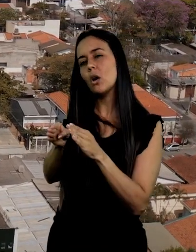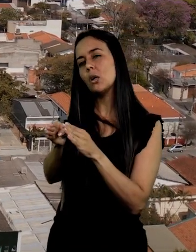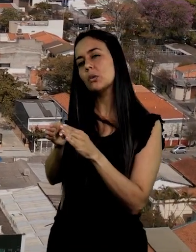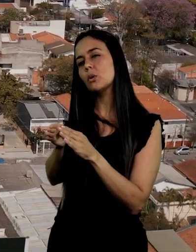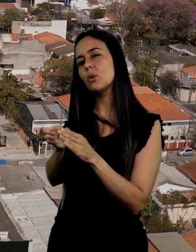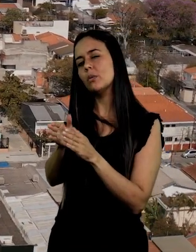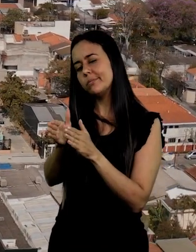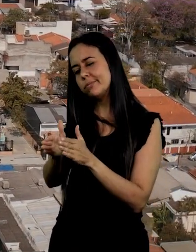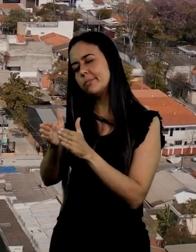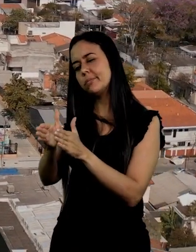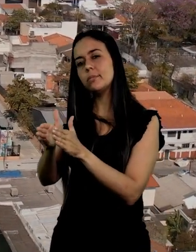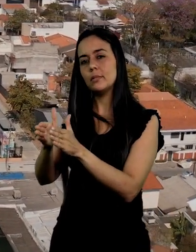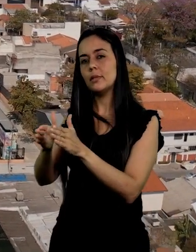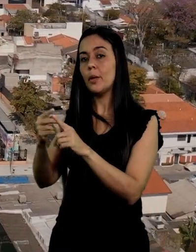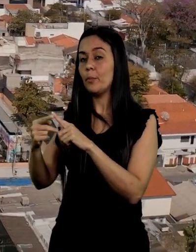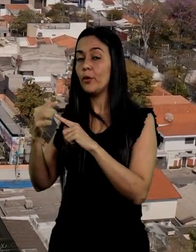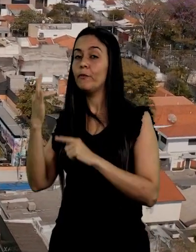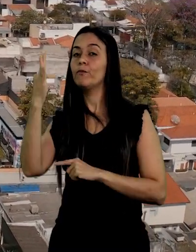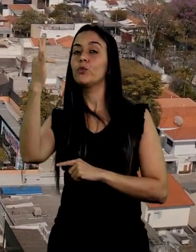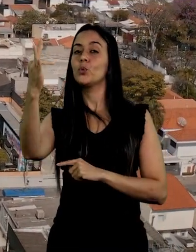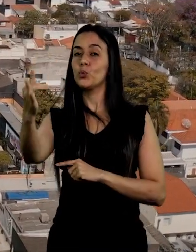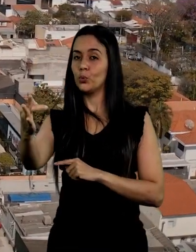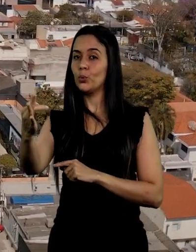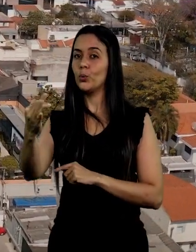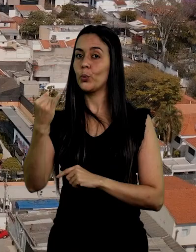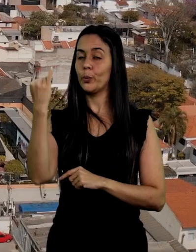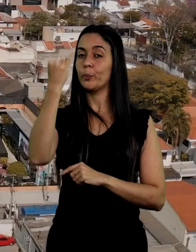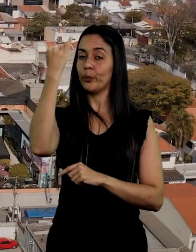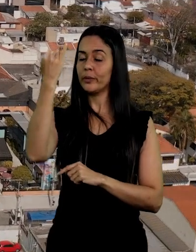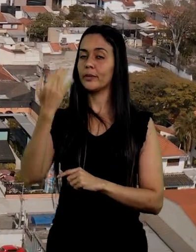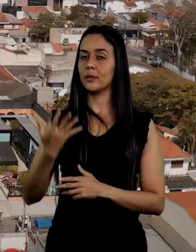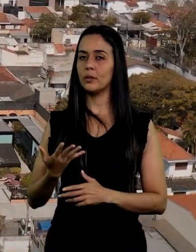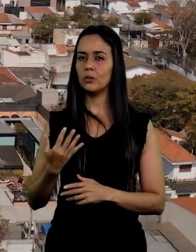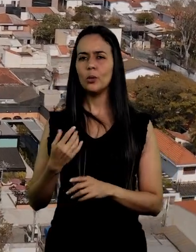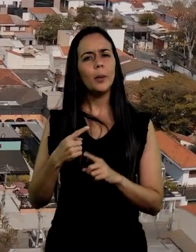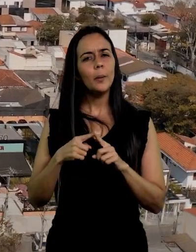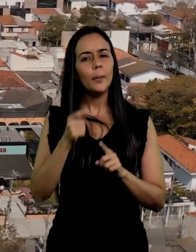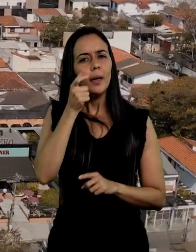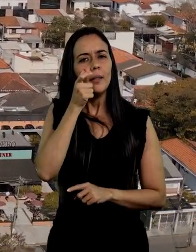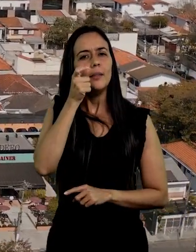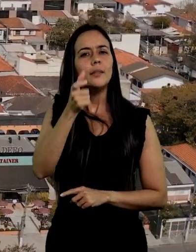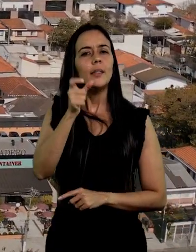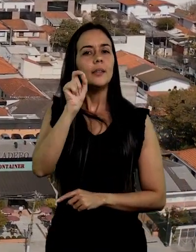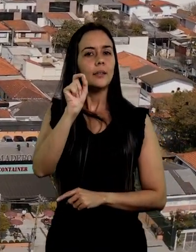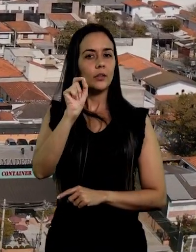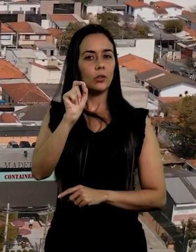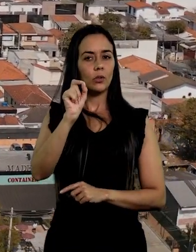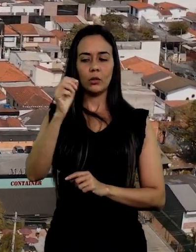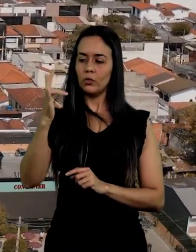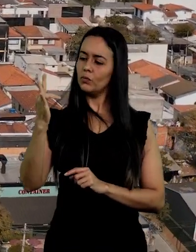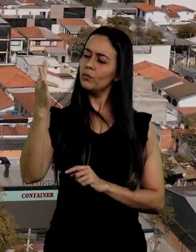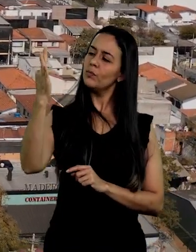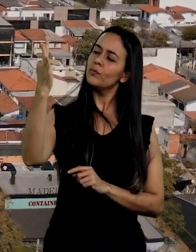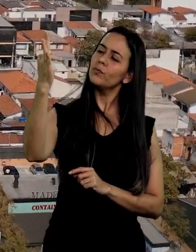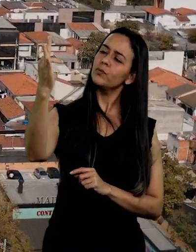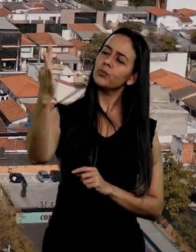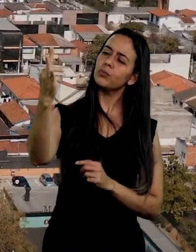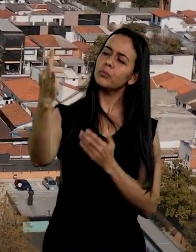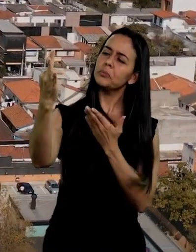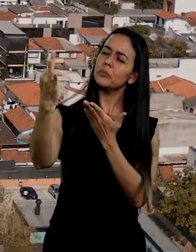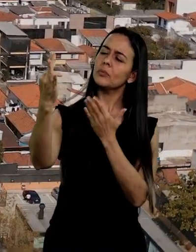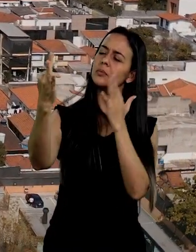render frutos no futuro. O mais interessante disso, que é o futuro que a gente